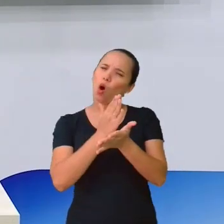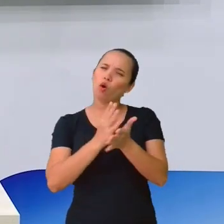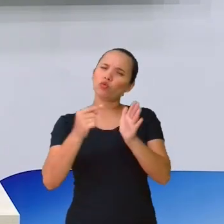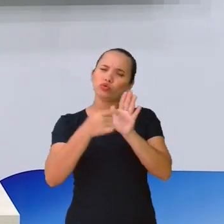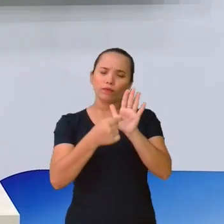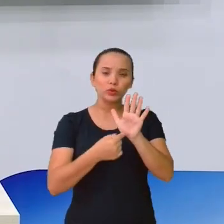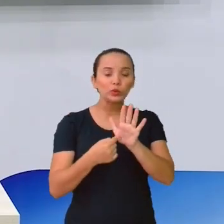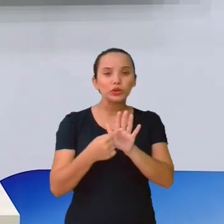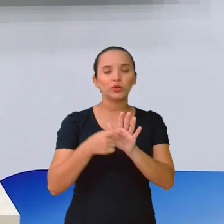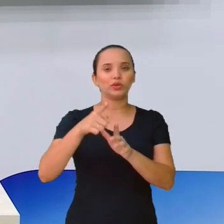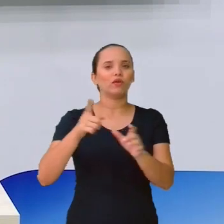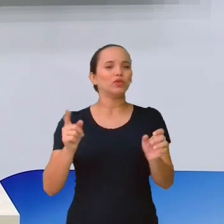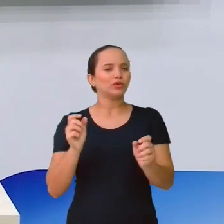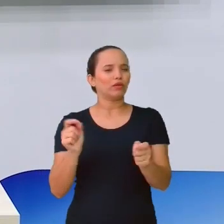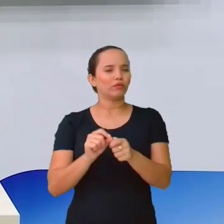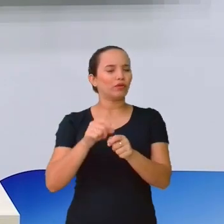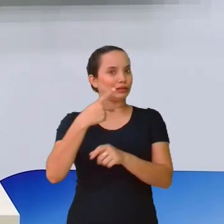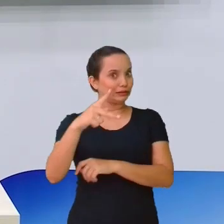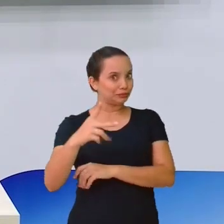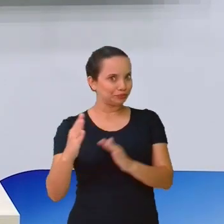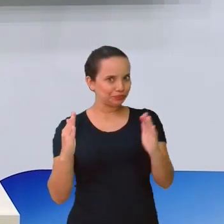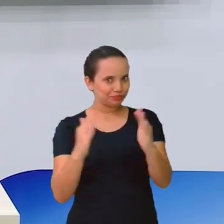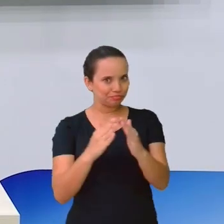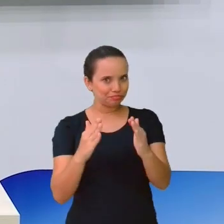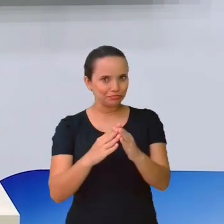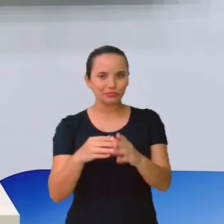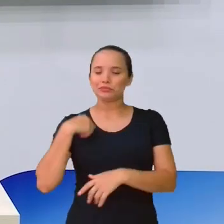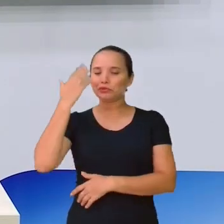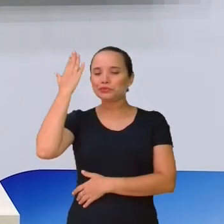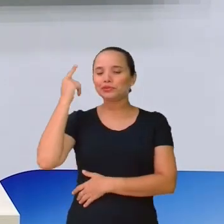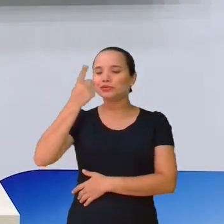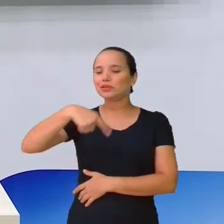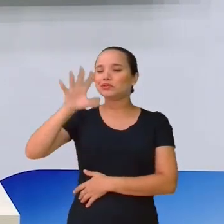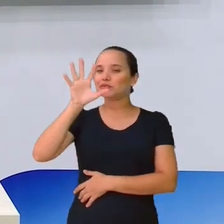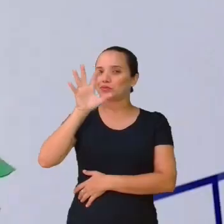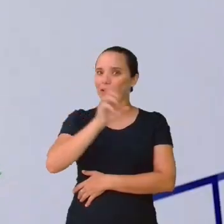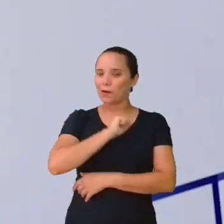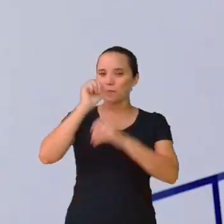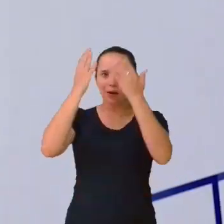você termina a sua árvore, que eu tenho certeza que você vai adorar fazer uma